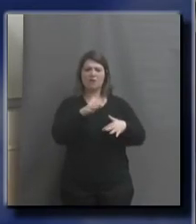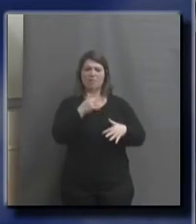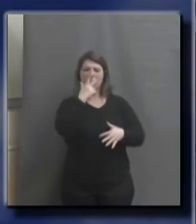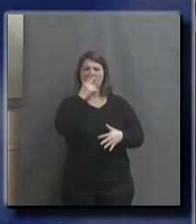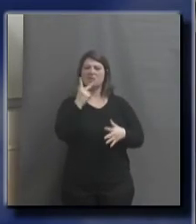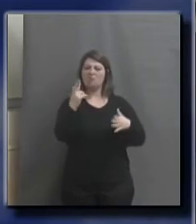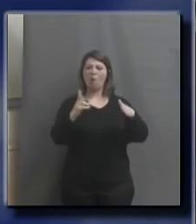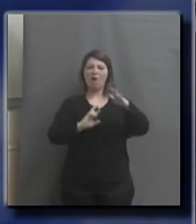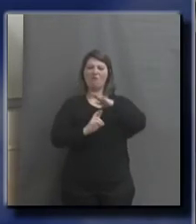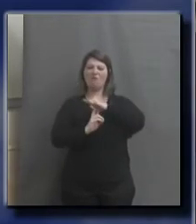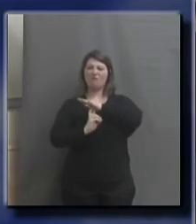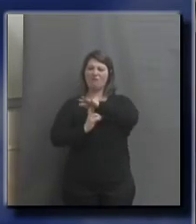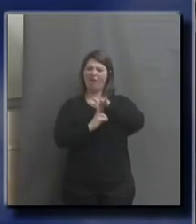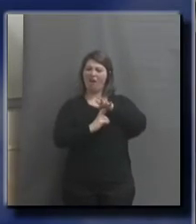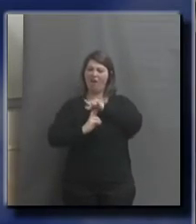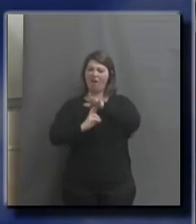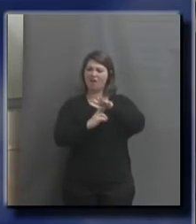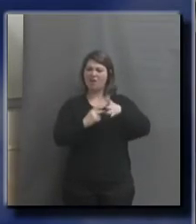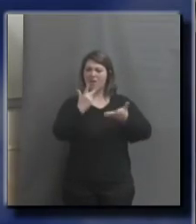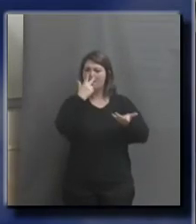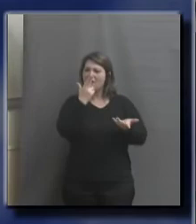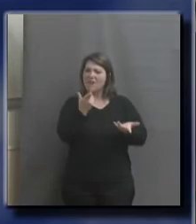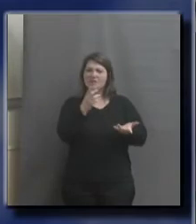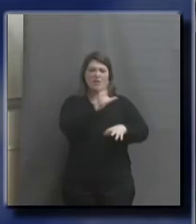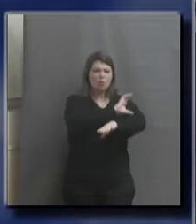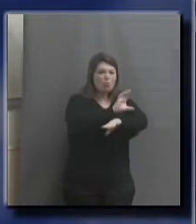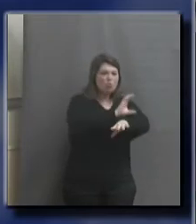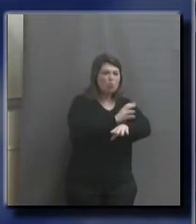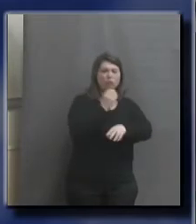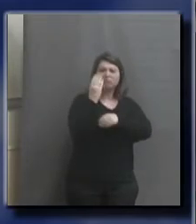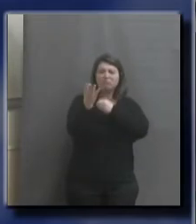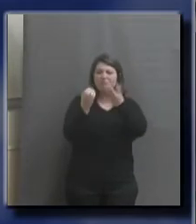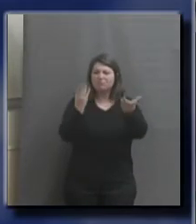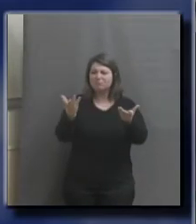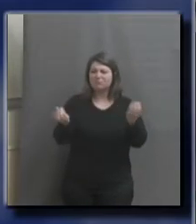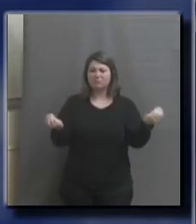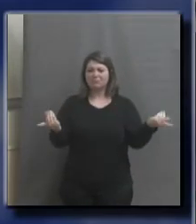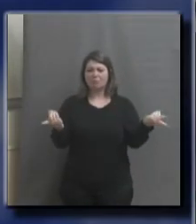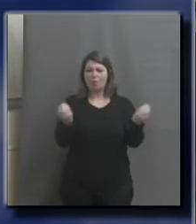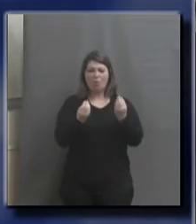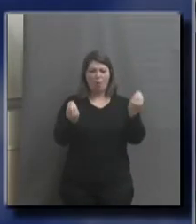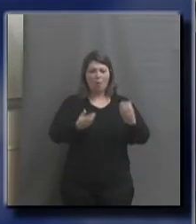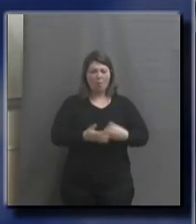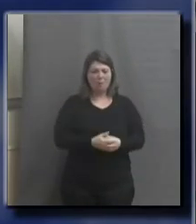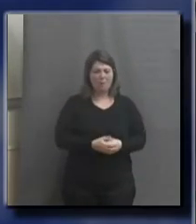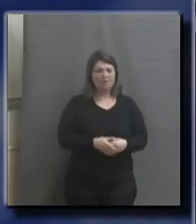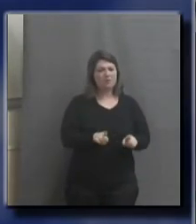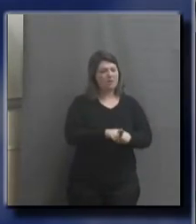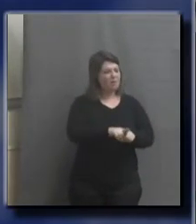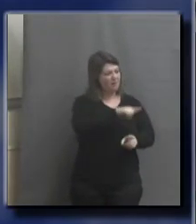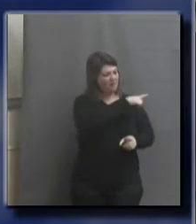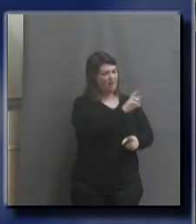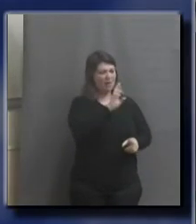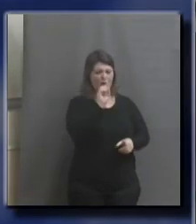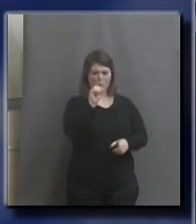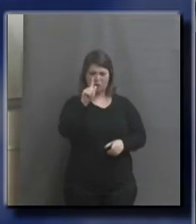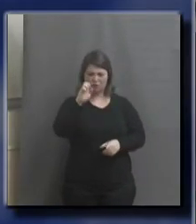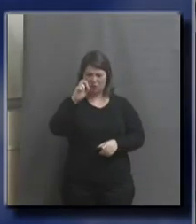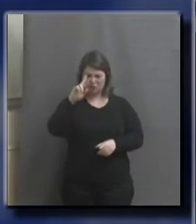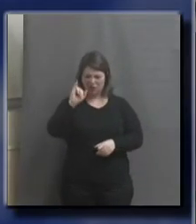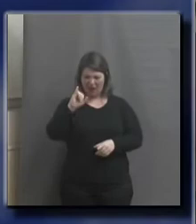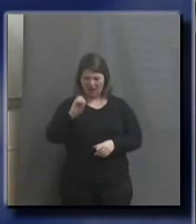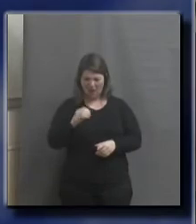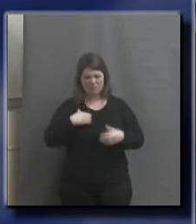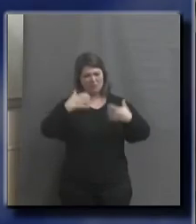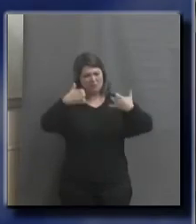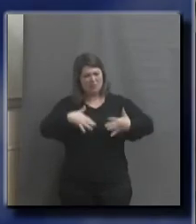feira, cada uma oferecendo os seus cursos e, dentro dos critérios que o Rogério citou, os mais fáceis, os mais rápidos,